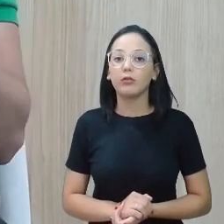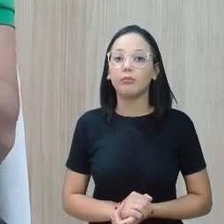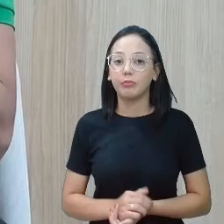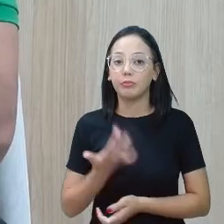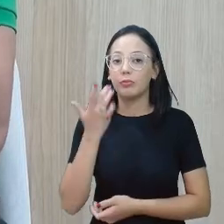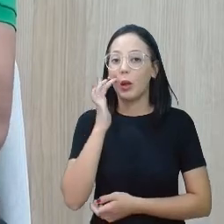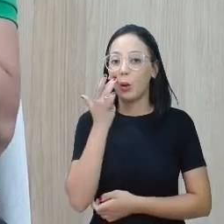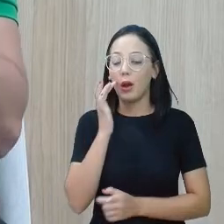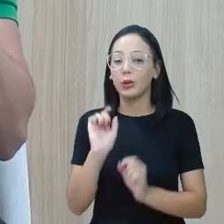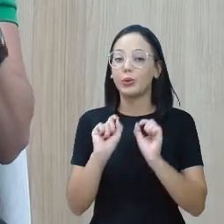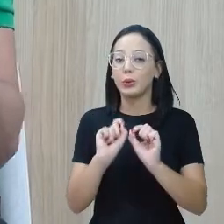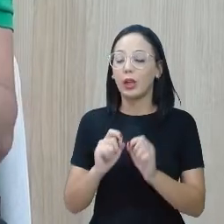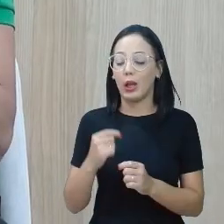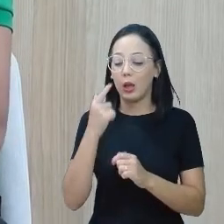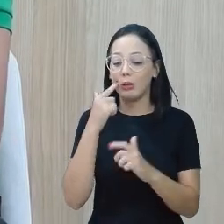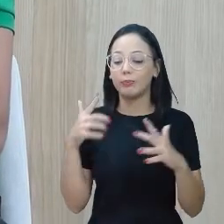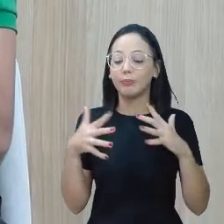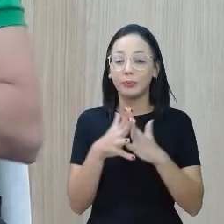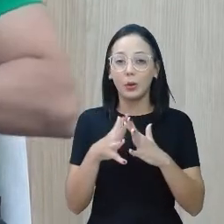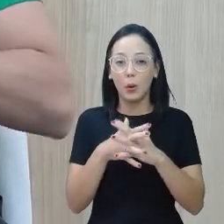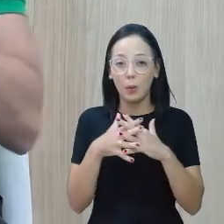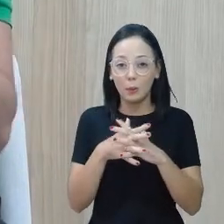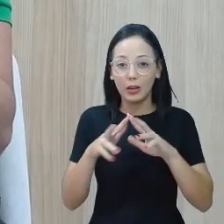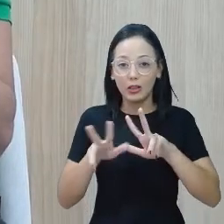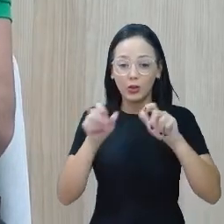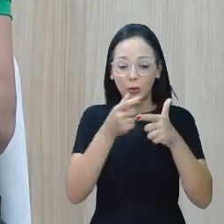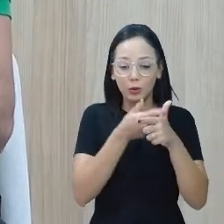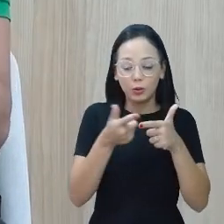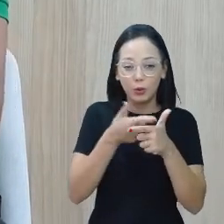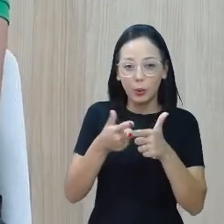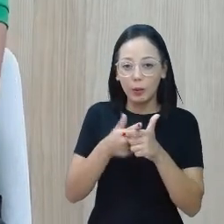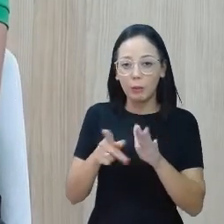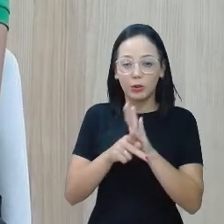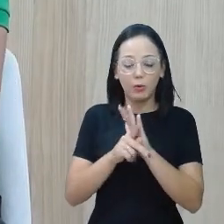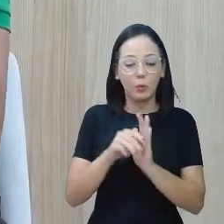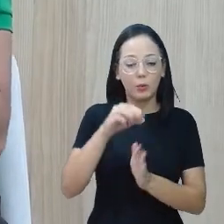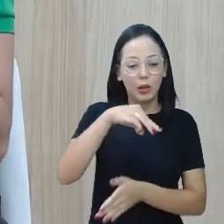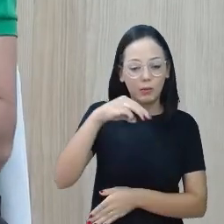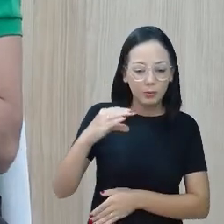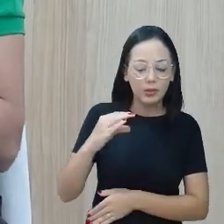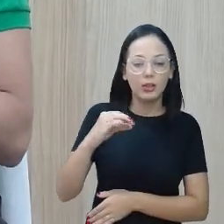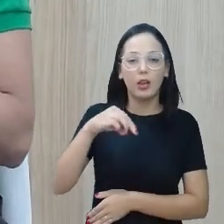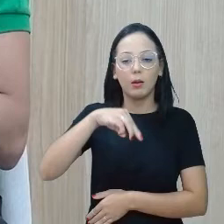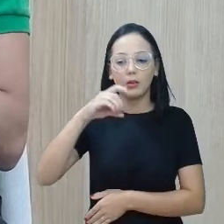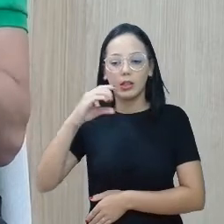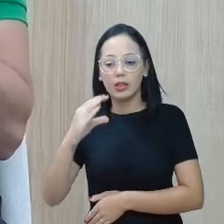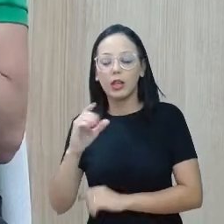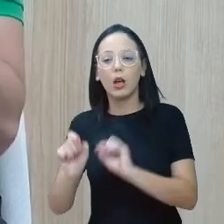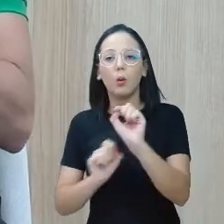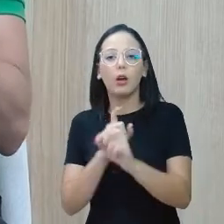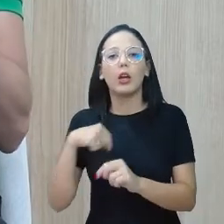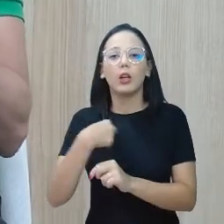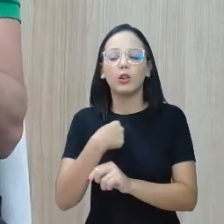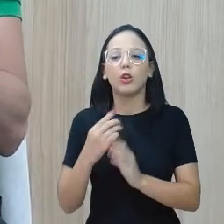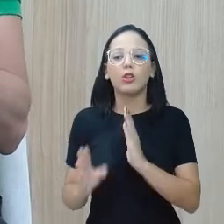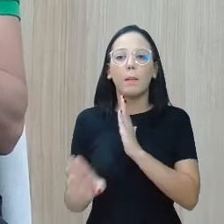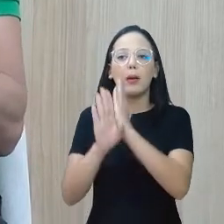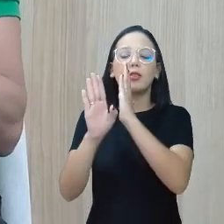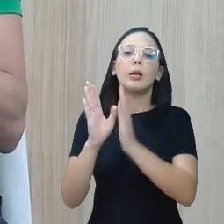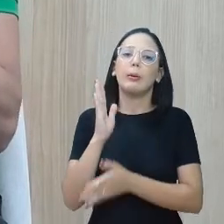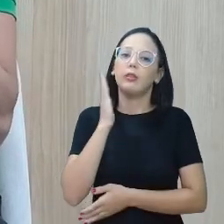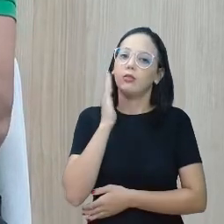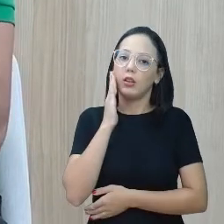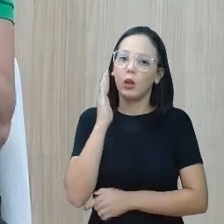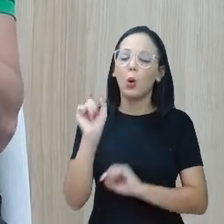acho que a questão mais complexa em relação a esses problemas envolvendo MMC e MDC é você identificar,